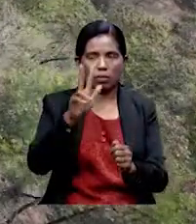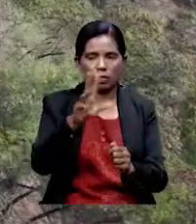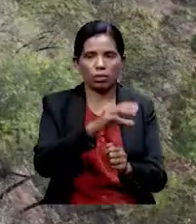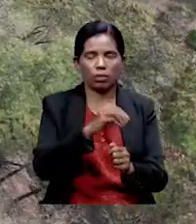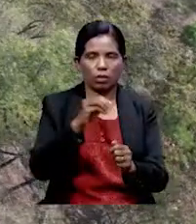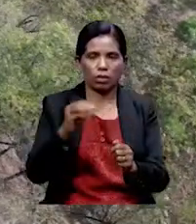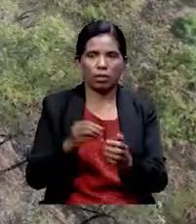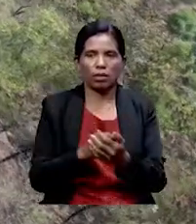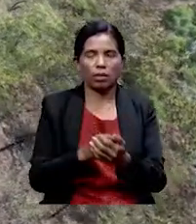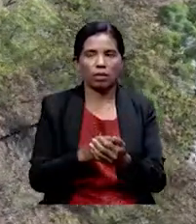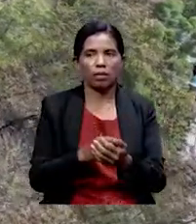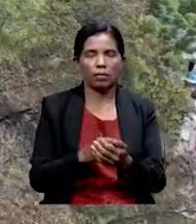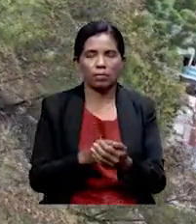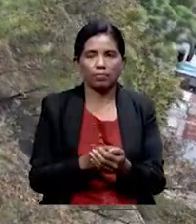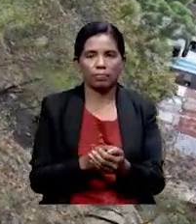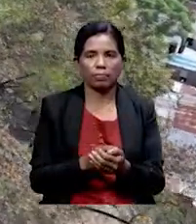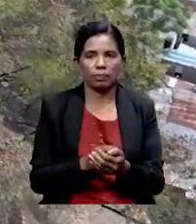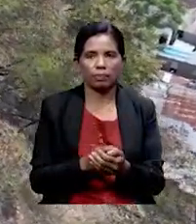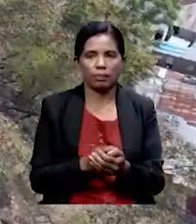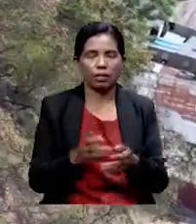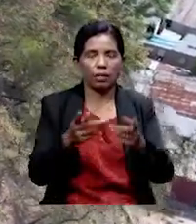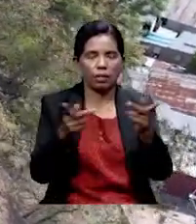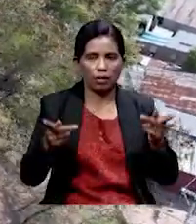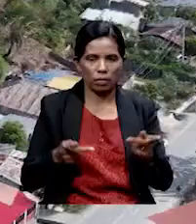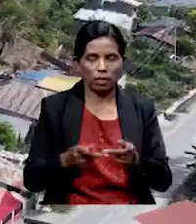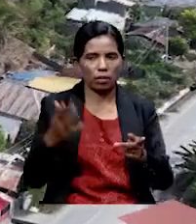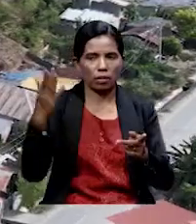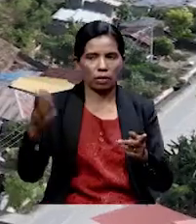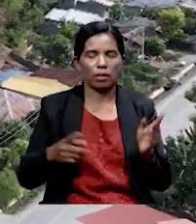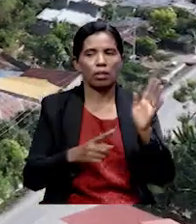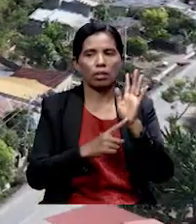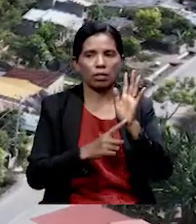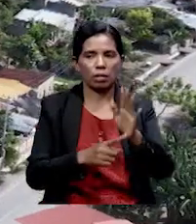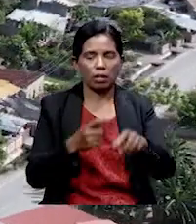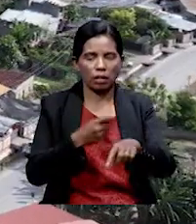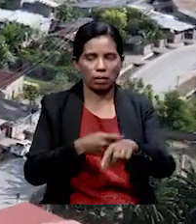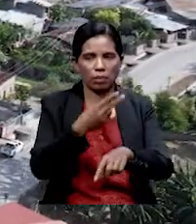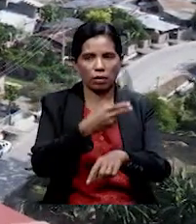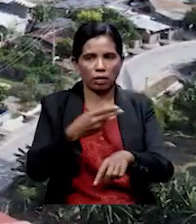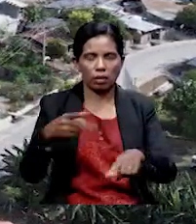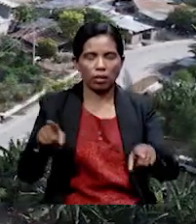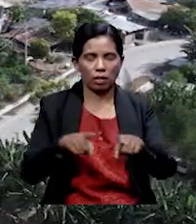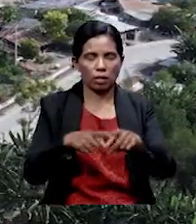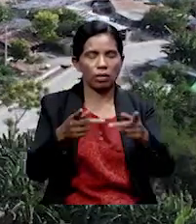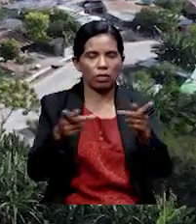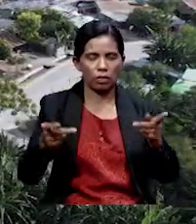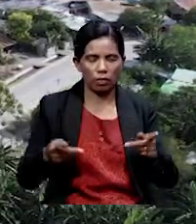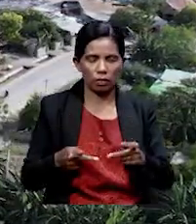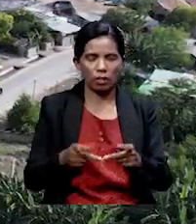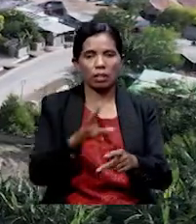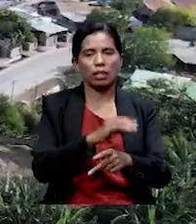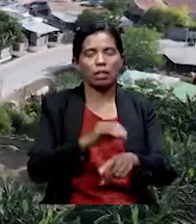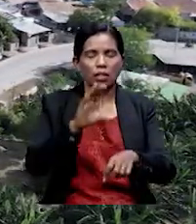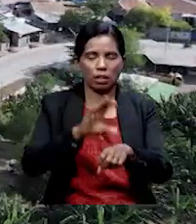vejas metro quadrado atus nen. Fatin refere indike he tempo ocupação Indonesia no dar fatin sagrada debe pertence